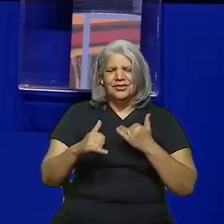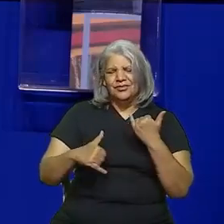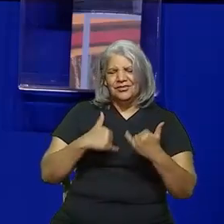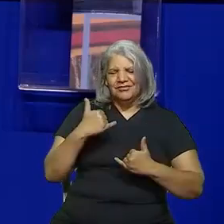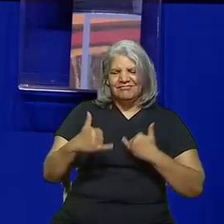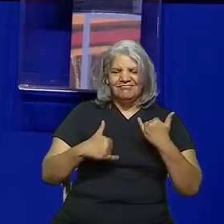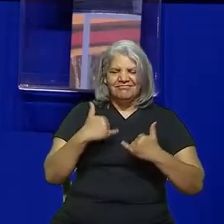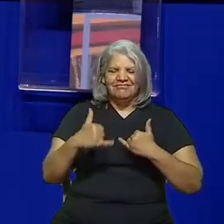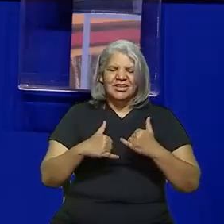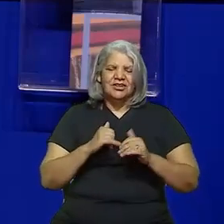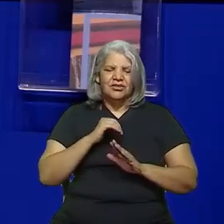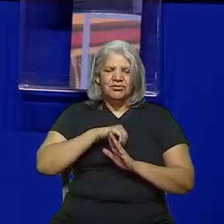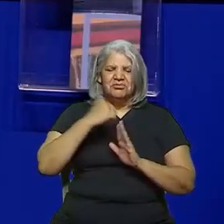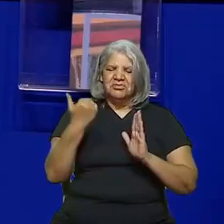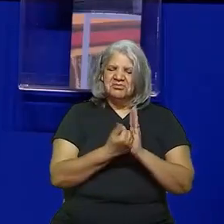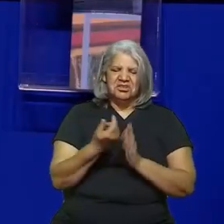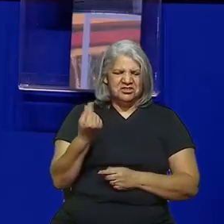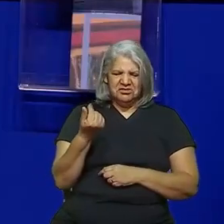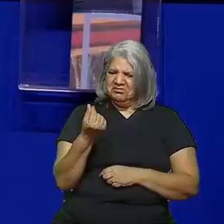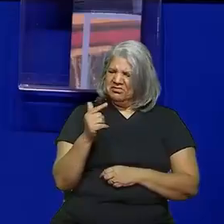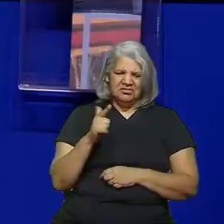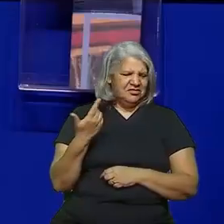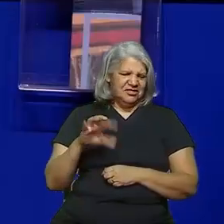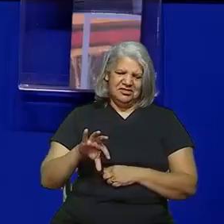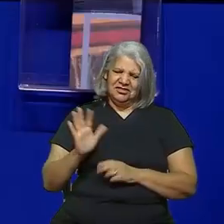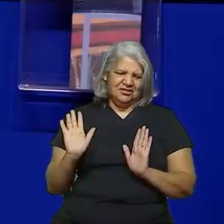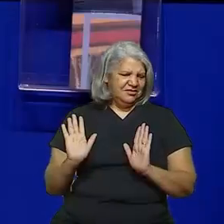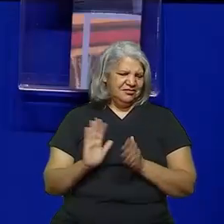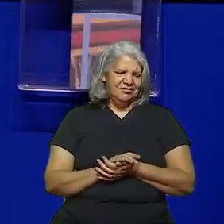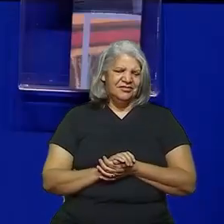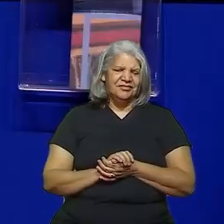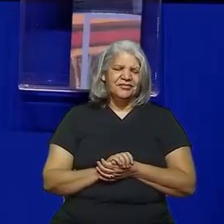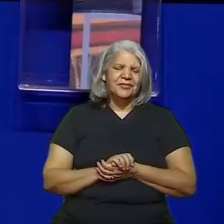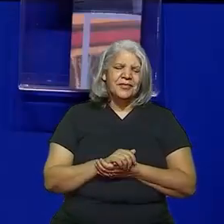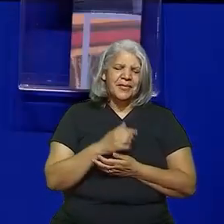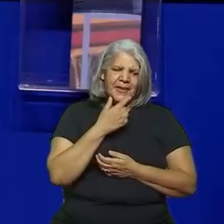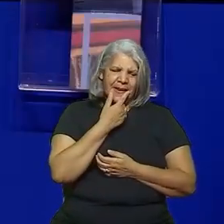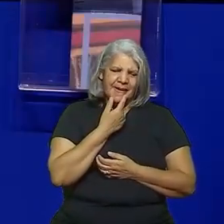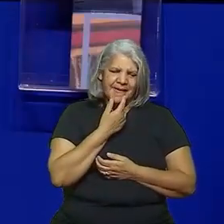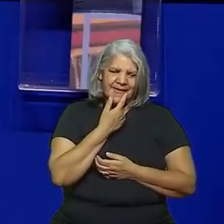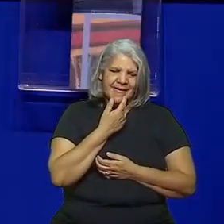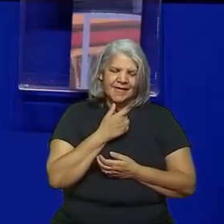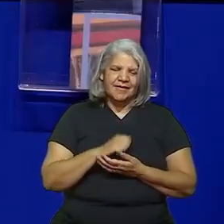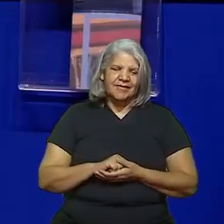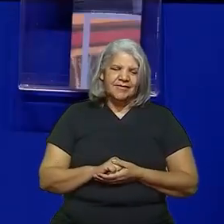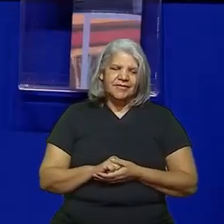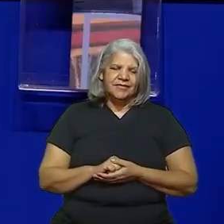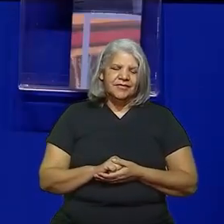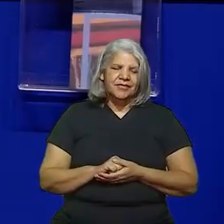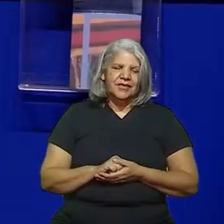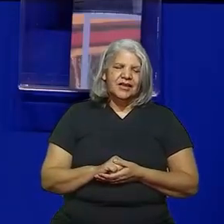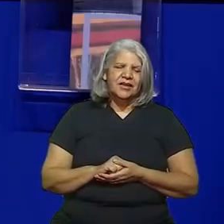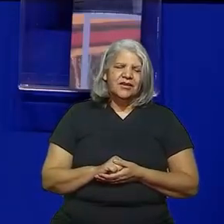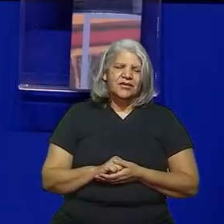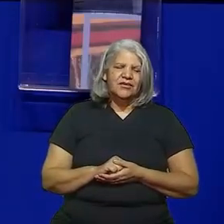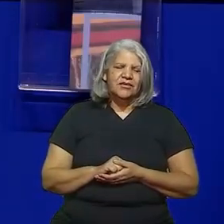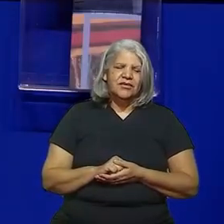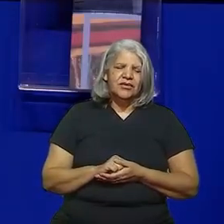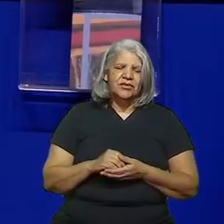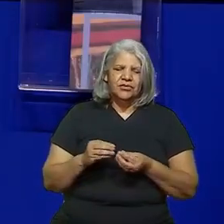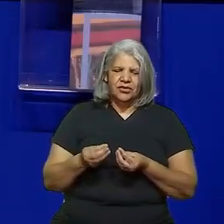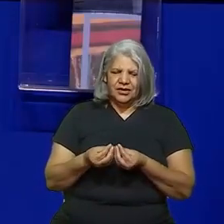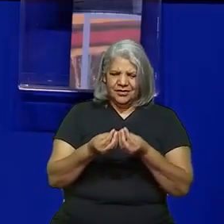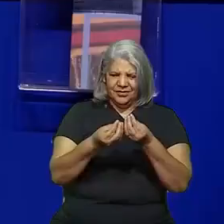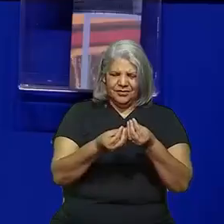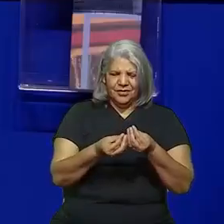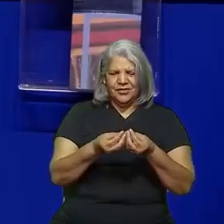Nós não tínhamos dinheiro para comprar nada. E aí quando chegou, ele veio e falou, olha, meu filho, eu vou dar para meu